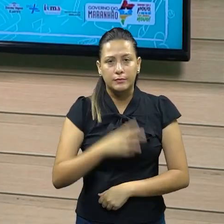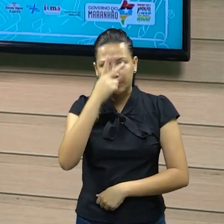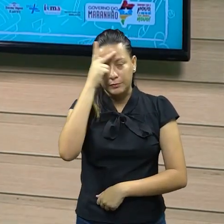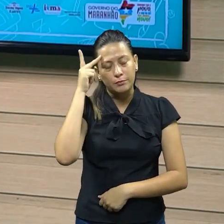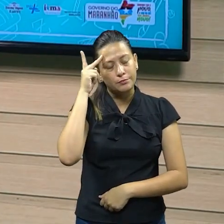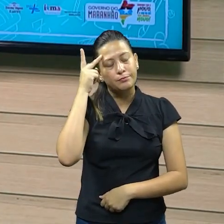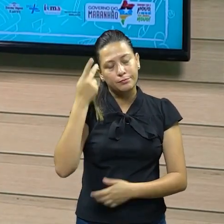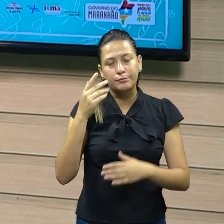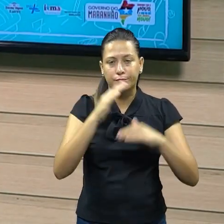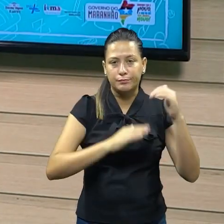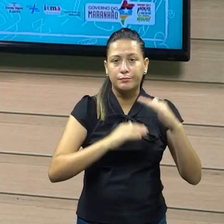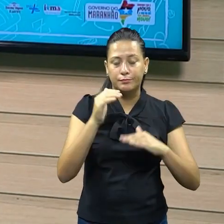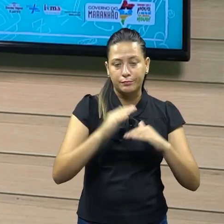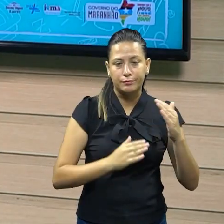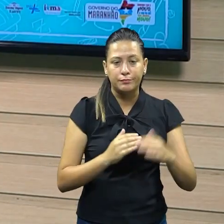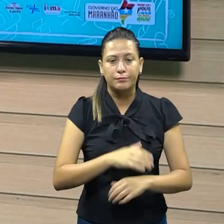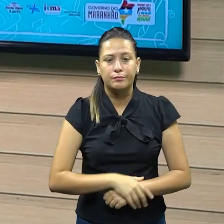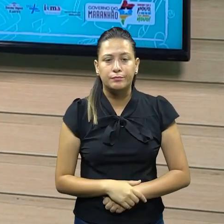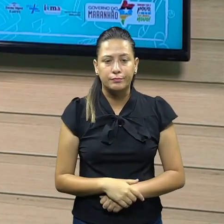trabalhando.